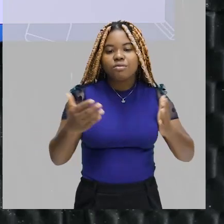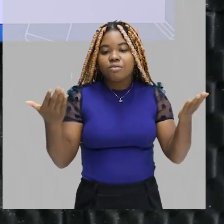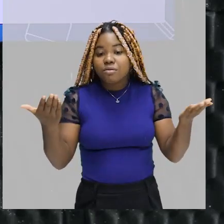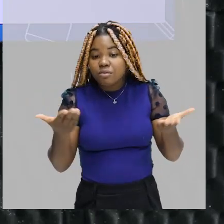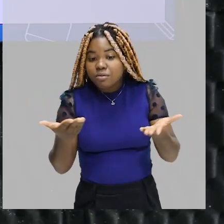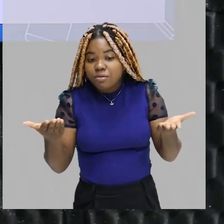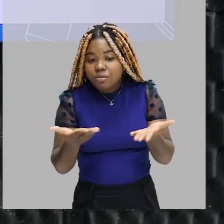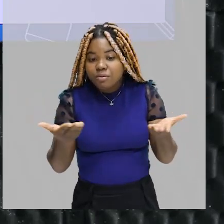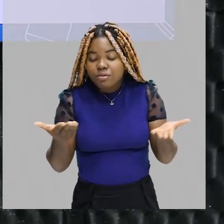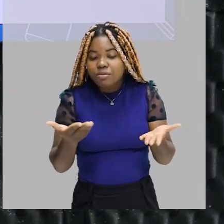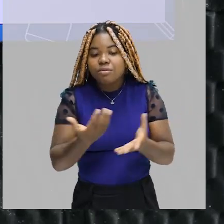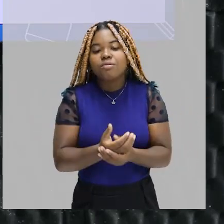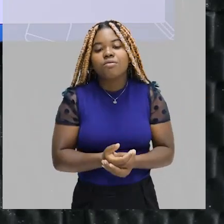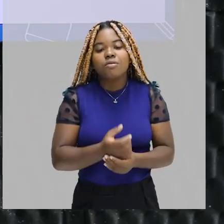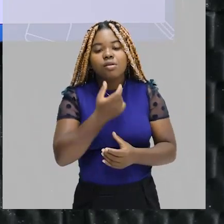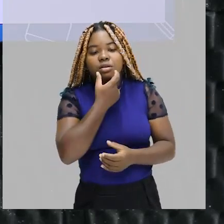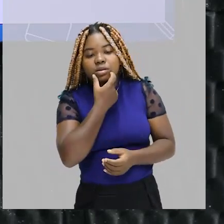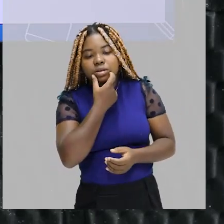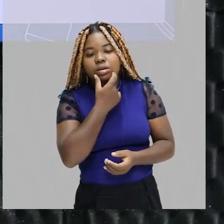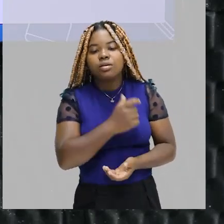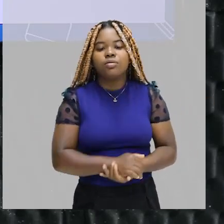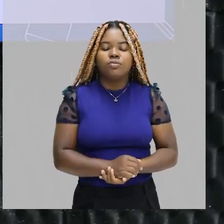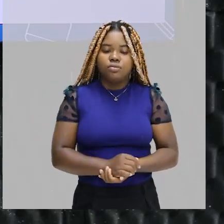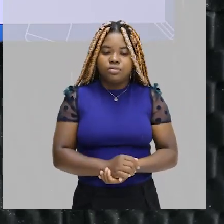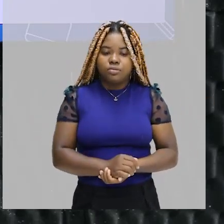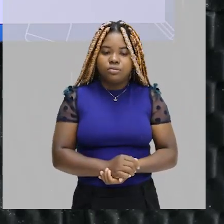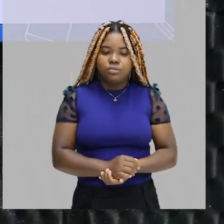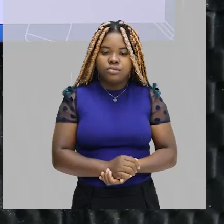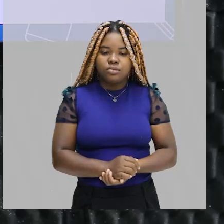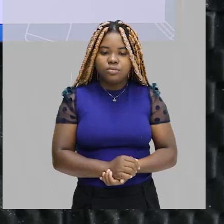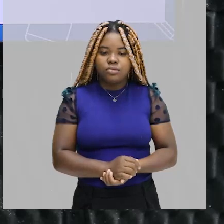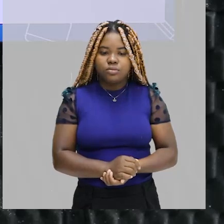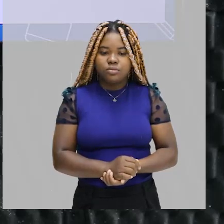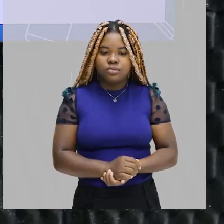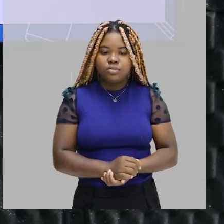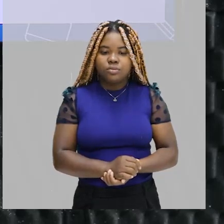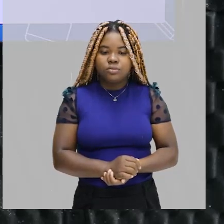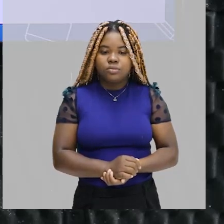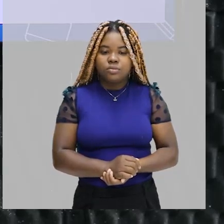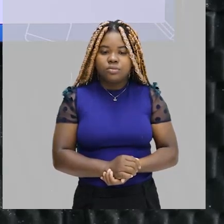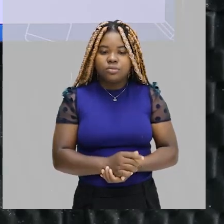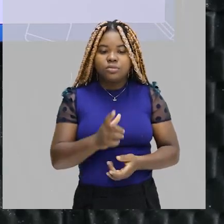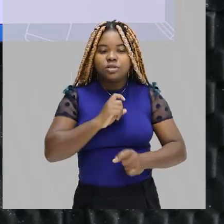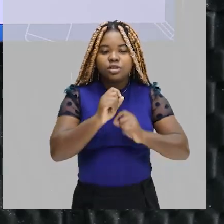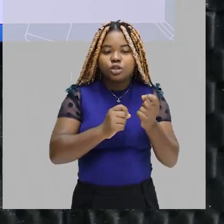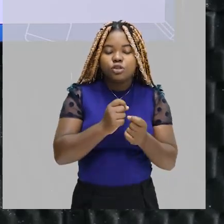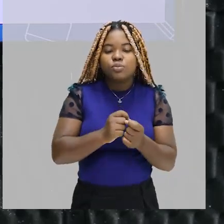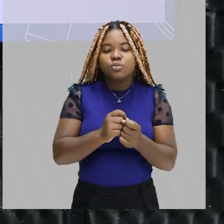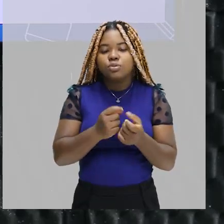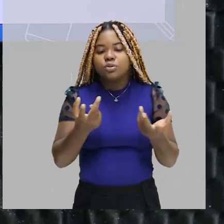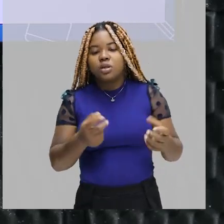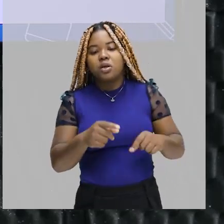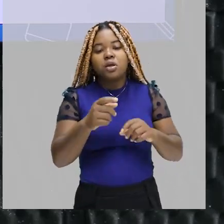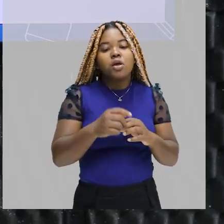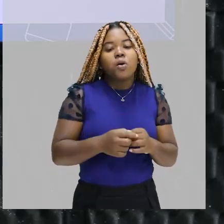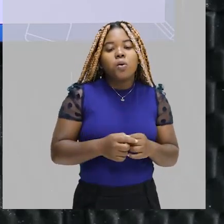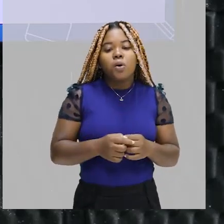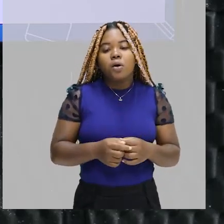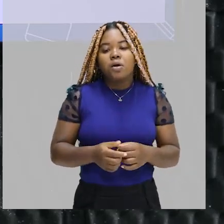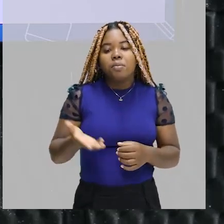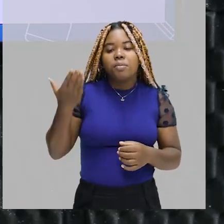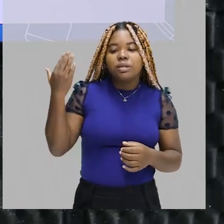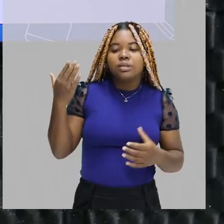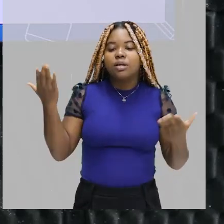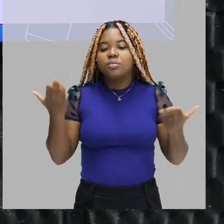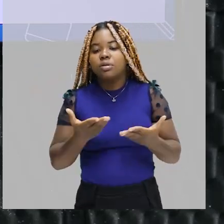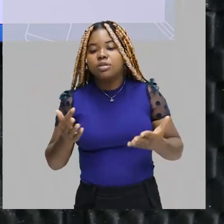considerando a língua inglesa, tá? Quando nós falamos de verb tenses, que são essas formas verbais ou os tempos verbais,